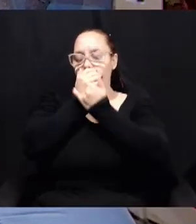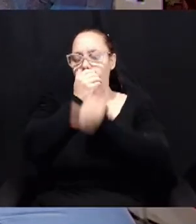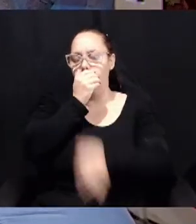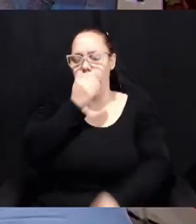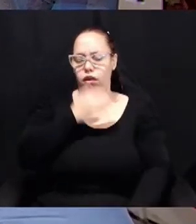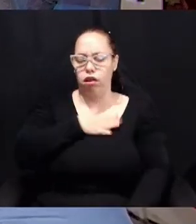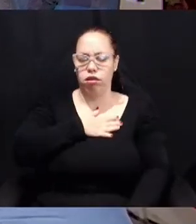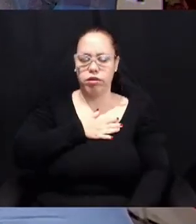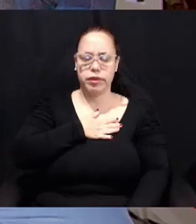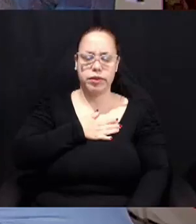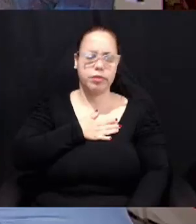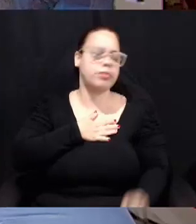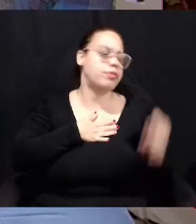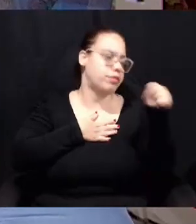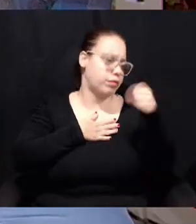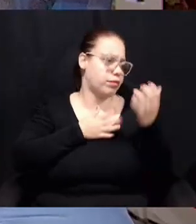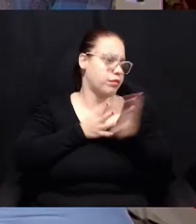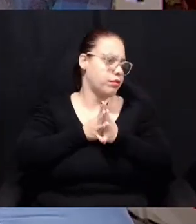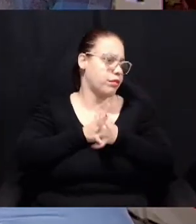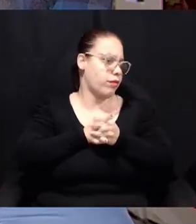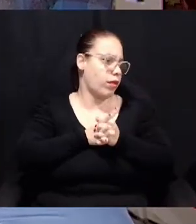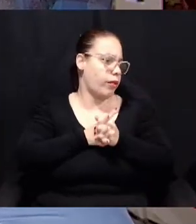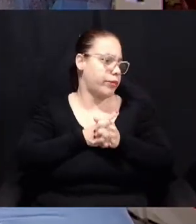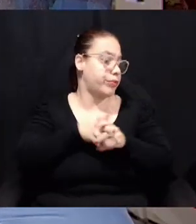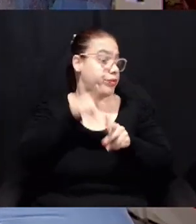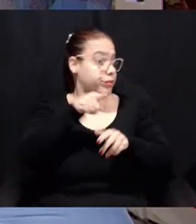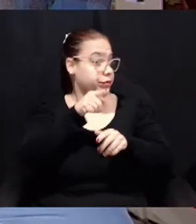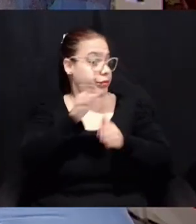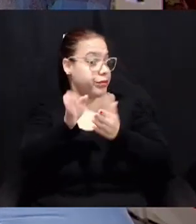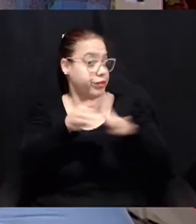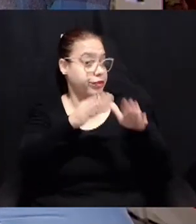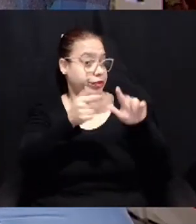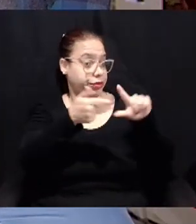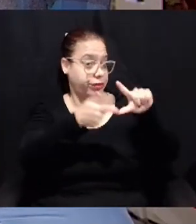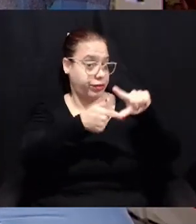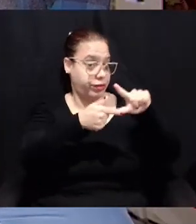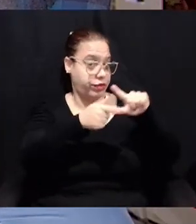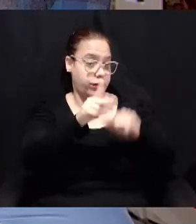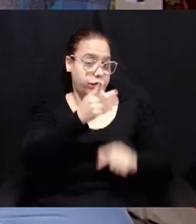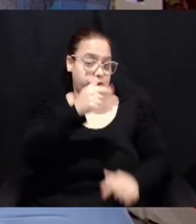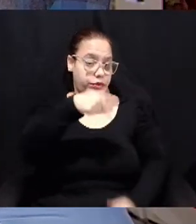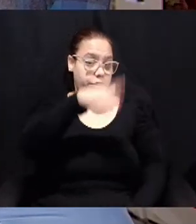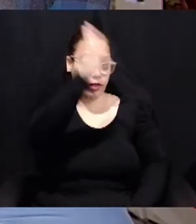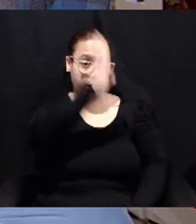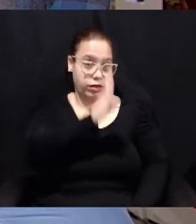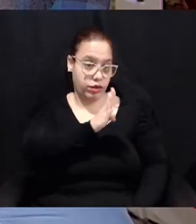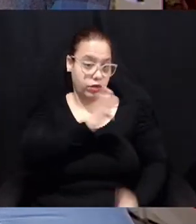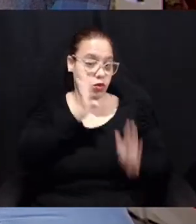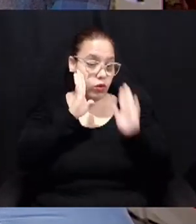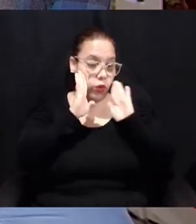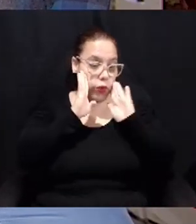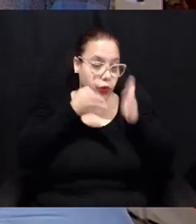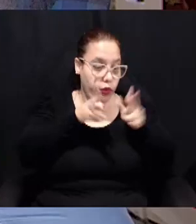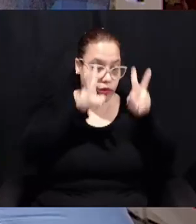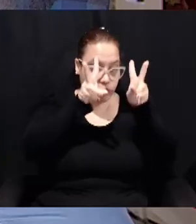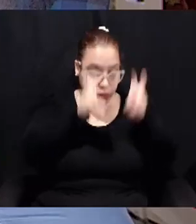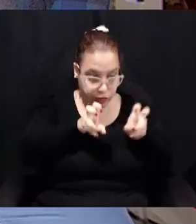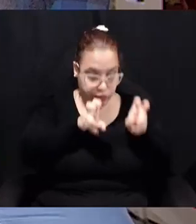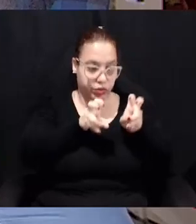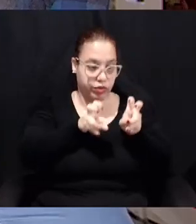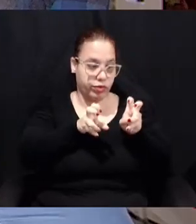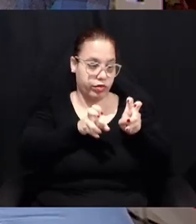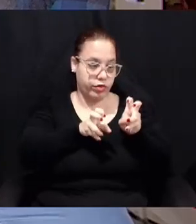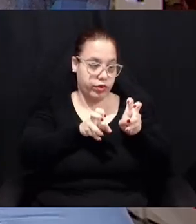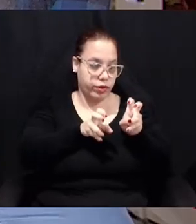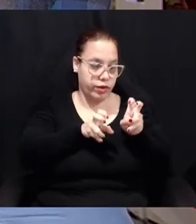Viva e dinâmica. Inclusive, vocês produzem quadrinhos nacionais com foco nessa temática mesmo, né? Saindo um pouco dessa